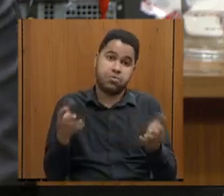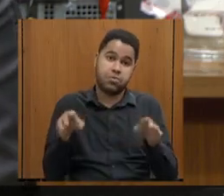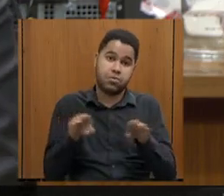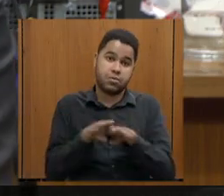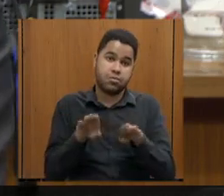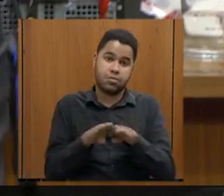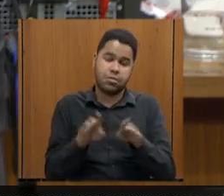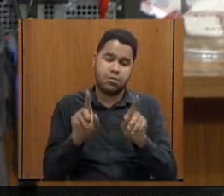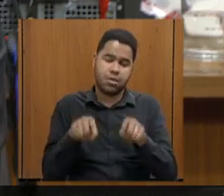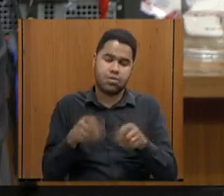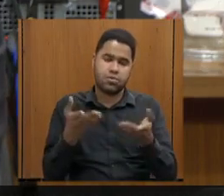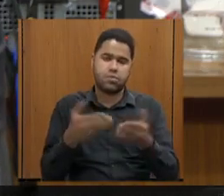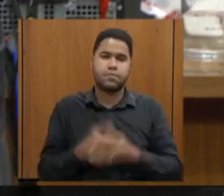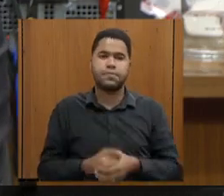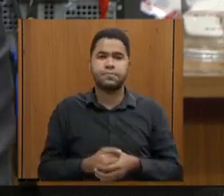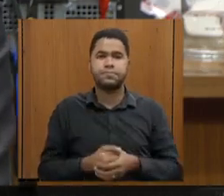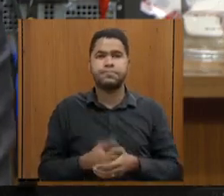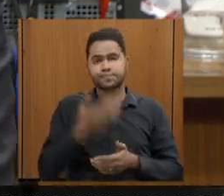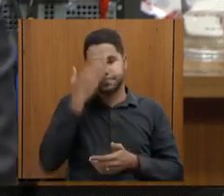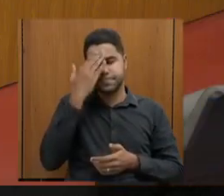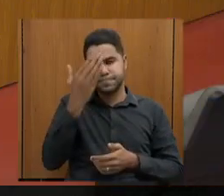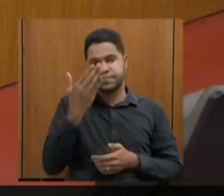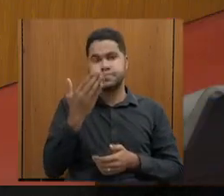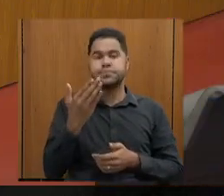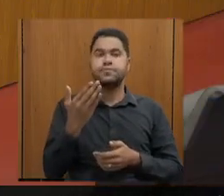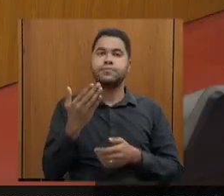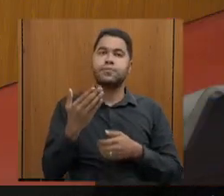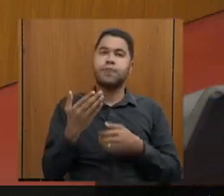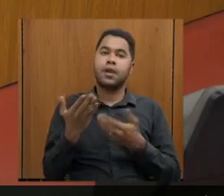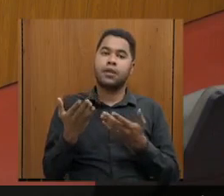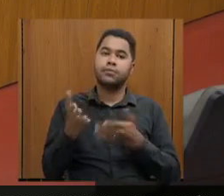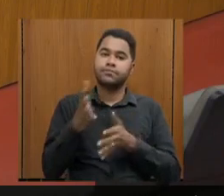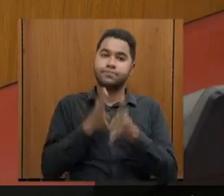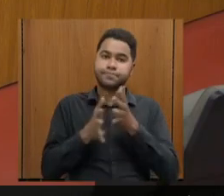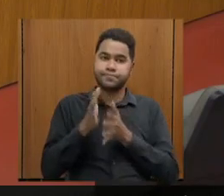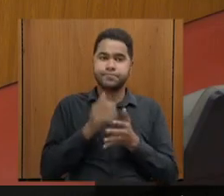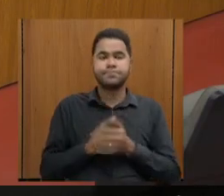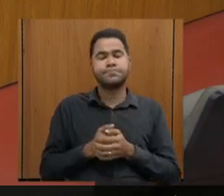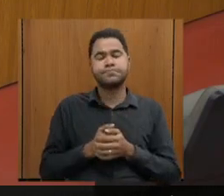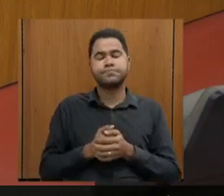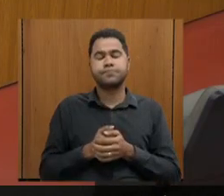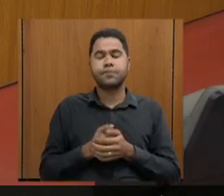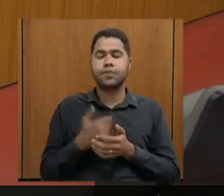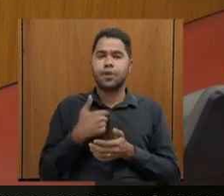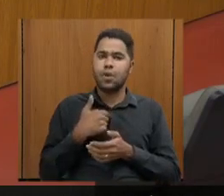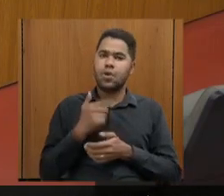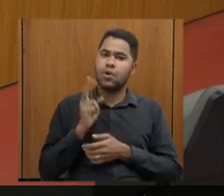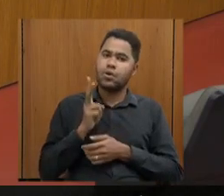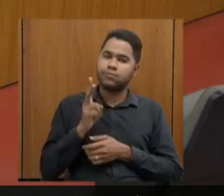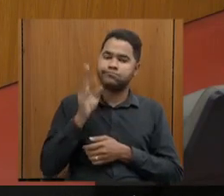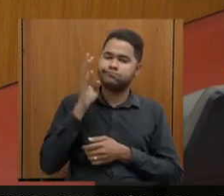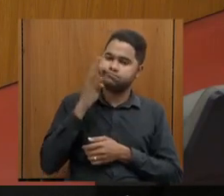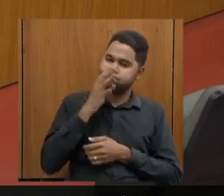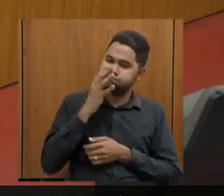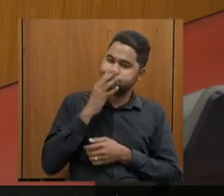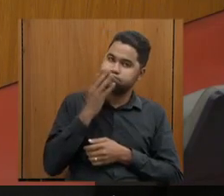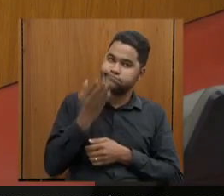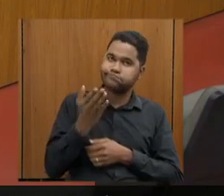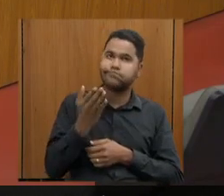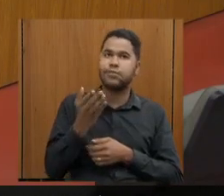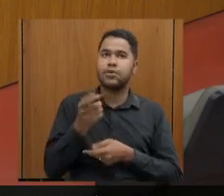praticamente isso cabeça com Bartô Obrigado pelas gentis palavras eu que te acompanho E admiro muito